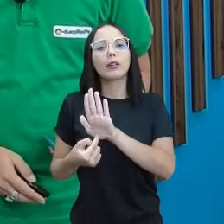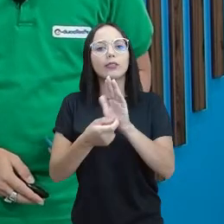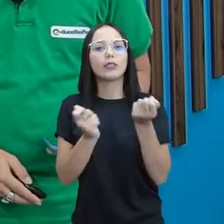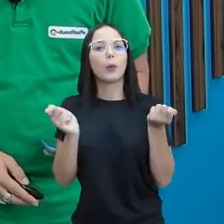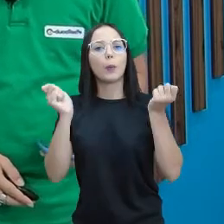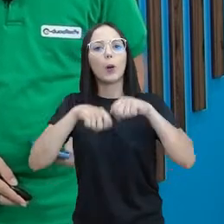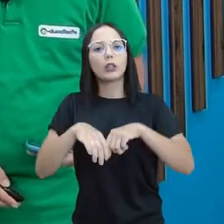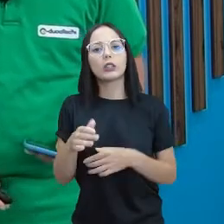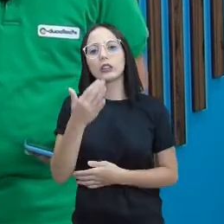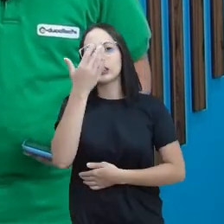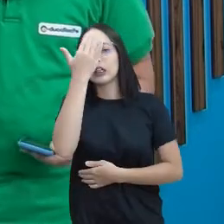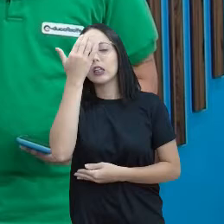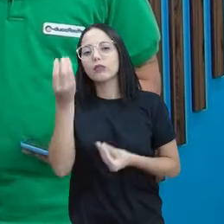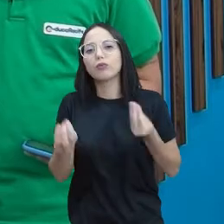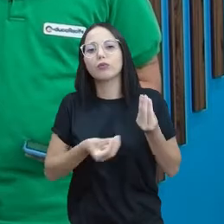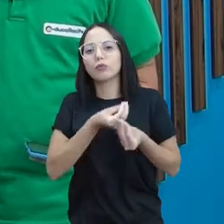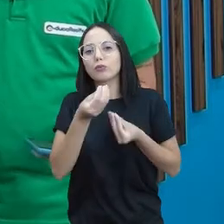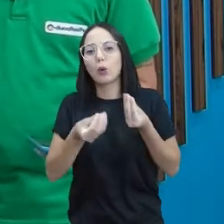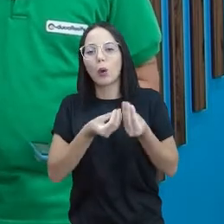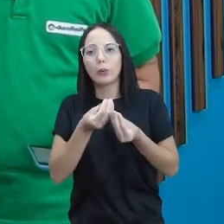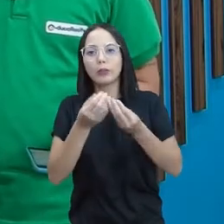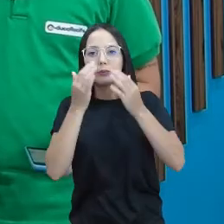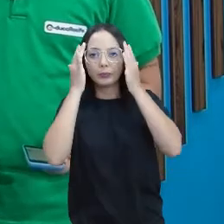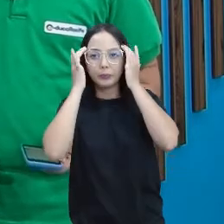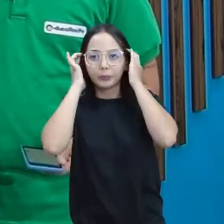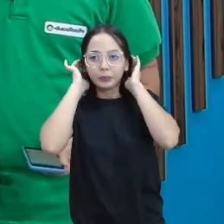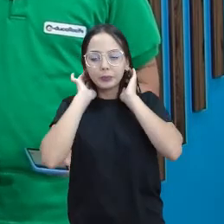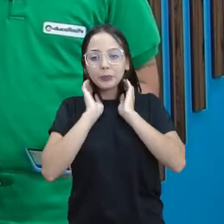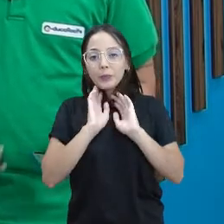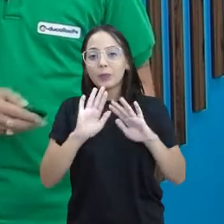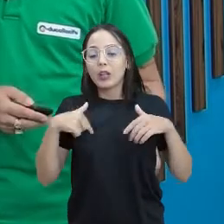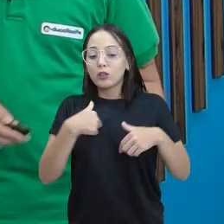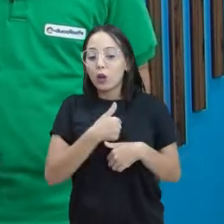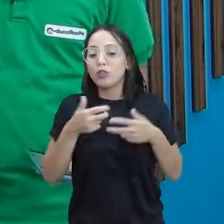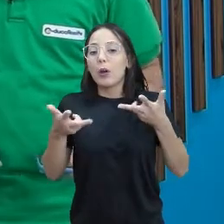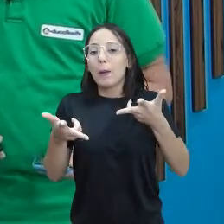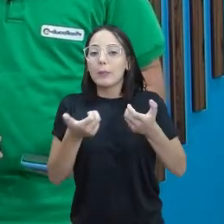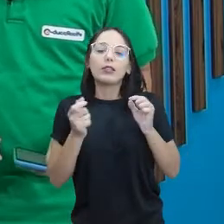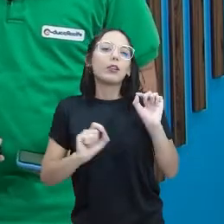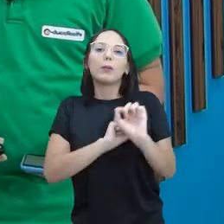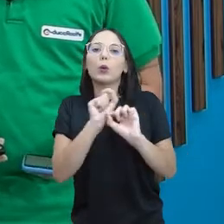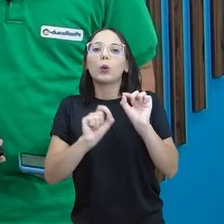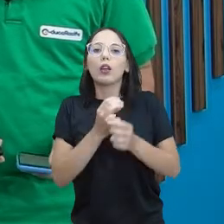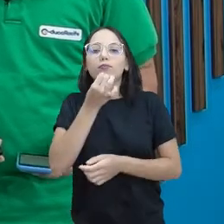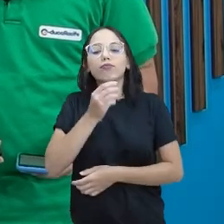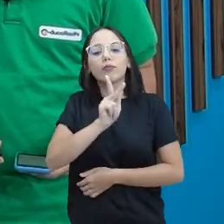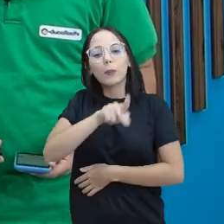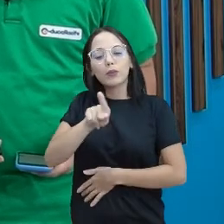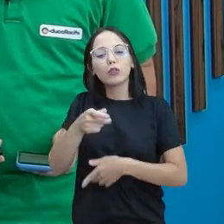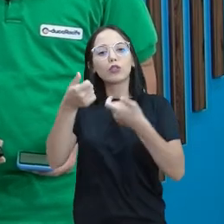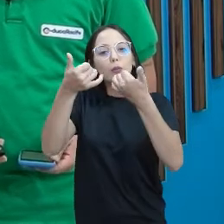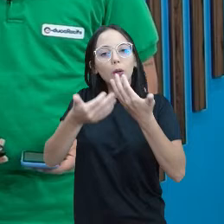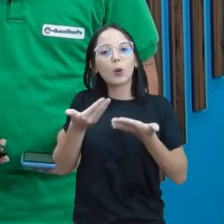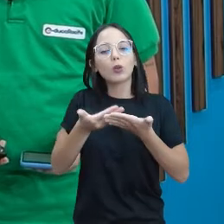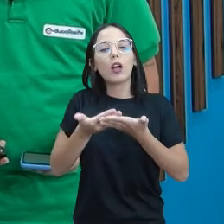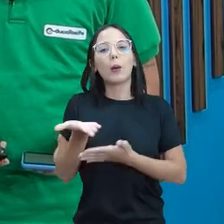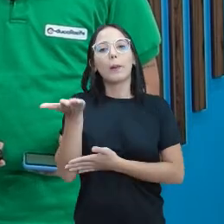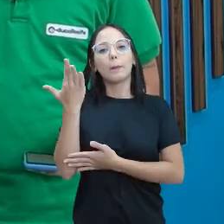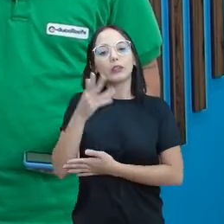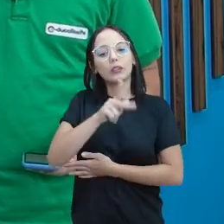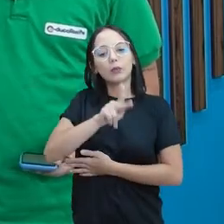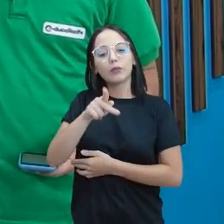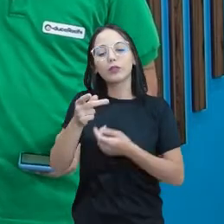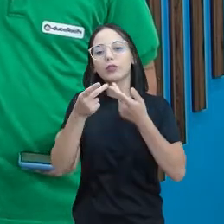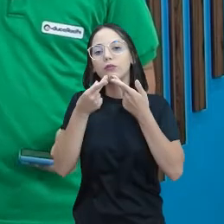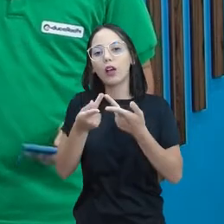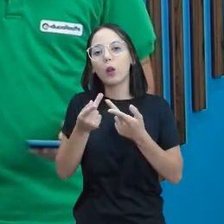pode ser dada, tá certo? Então, vamos lá. O que a gente vai notar, né, que a professora trouxe na aula anterior, a professora Briane,